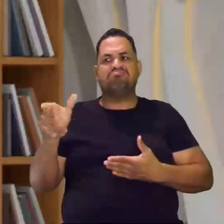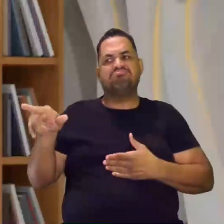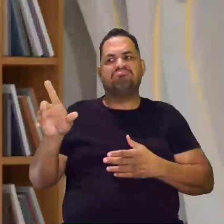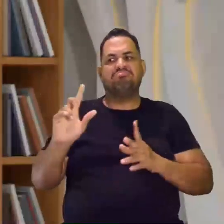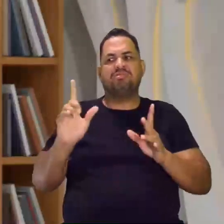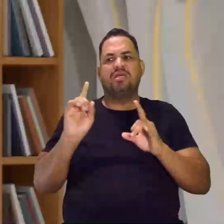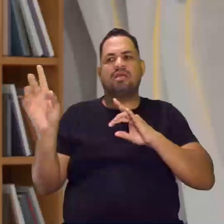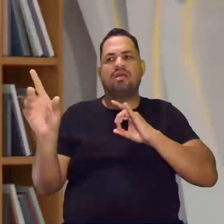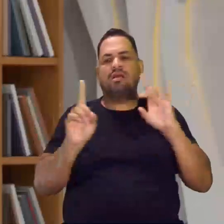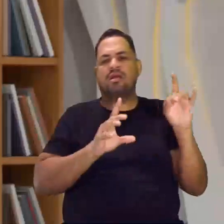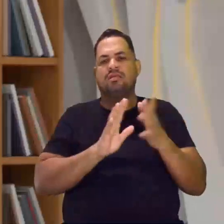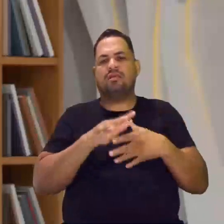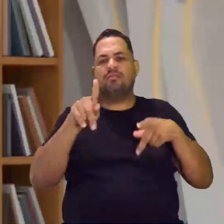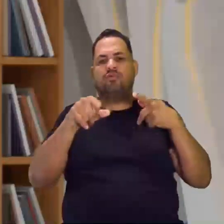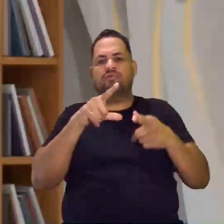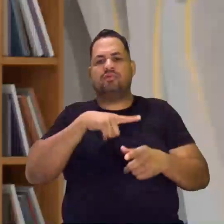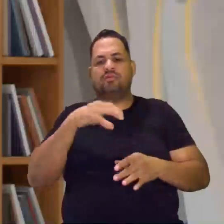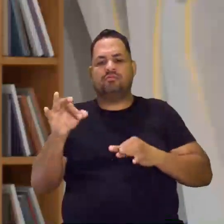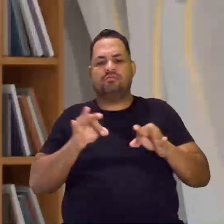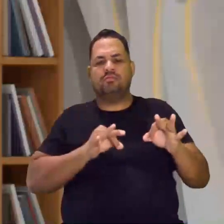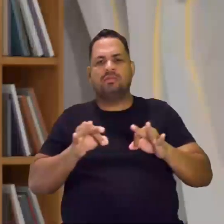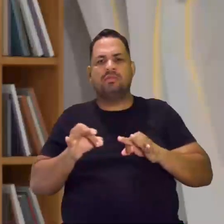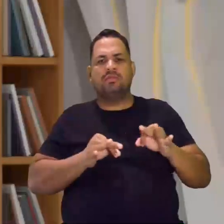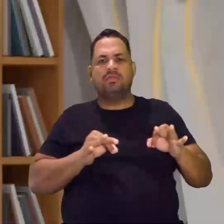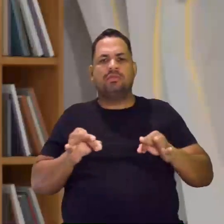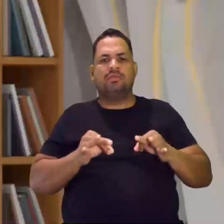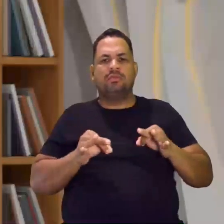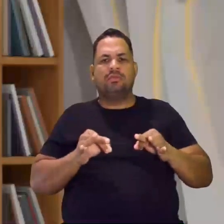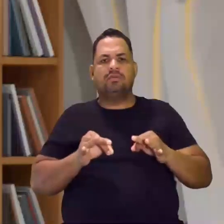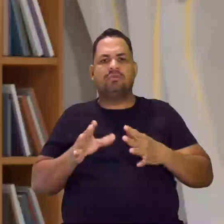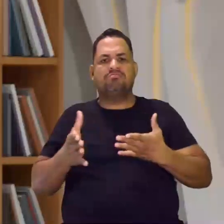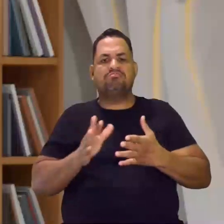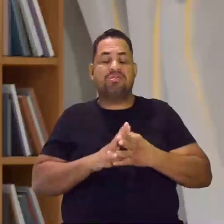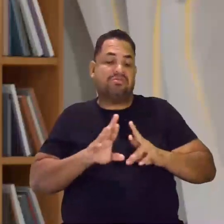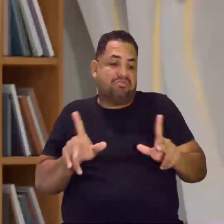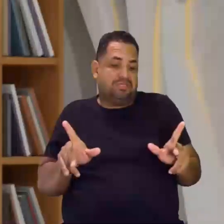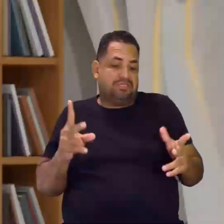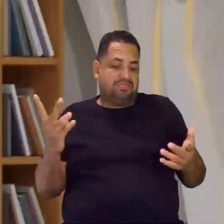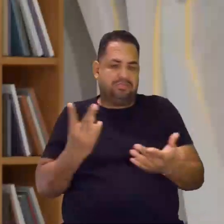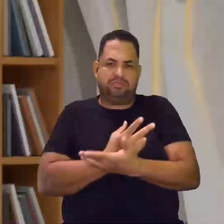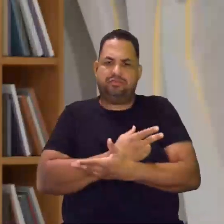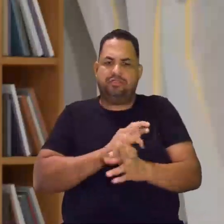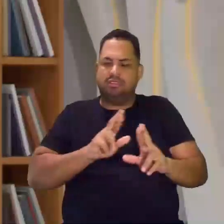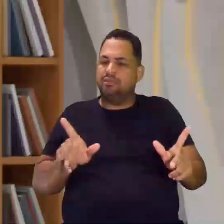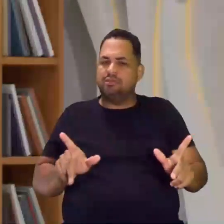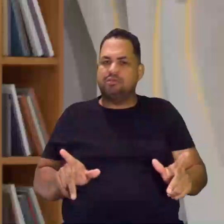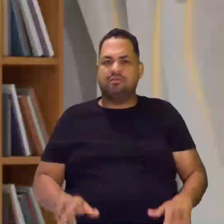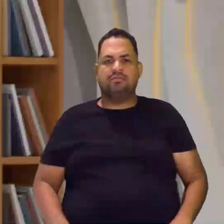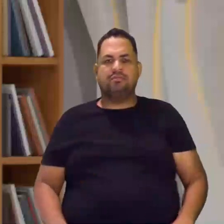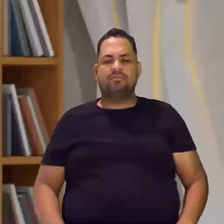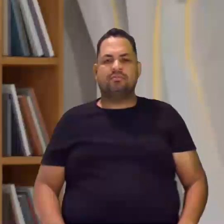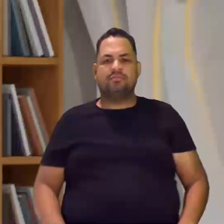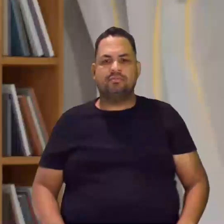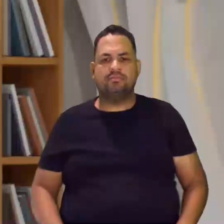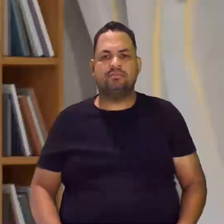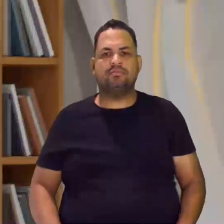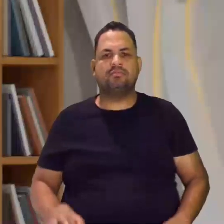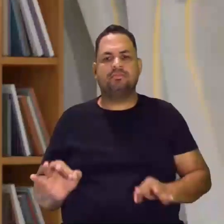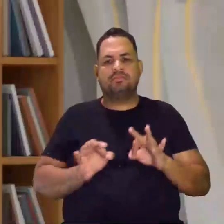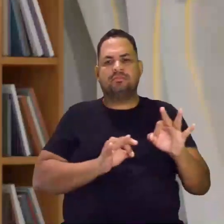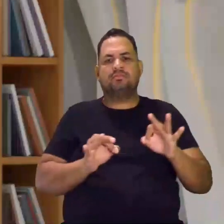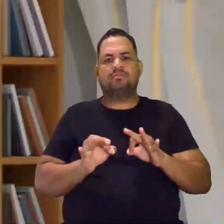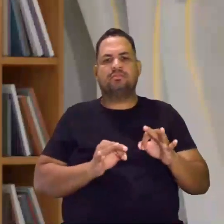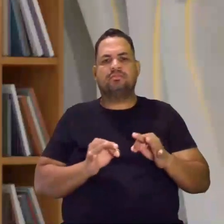aí a sua organização que funciona de forma diferente uma da outra, né? As organizações, elas